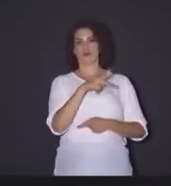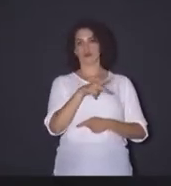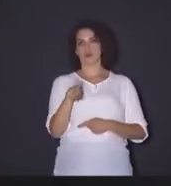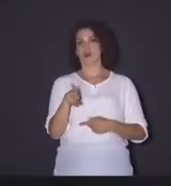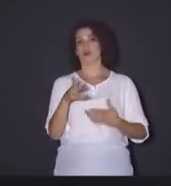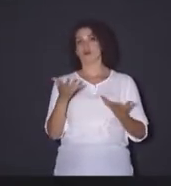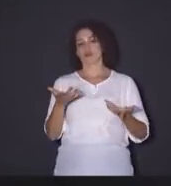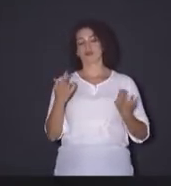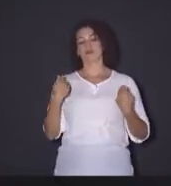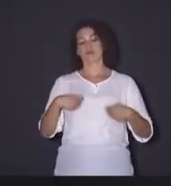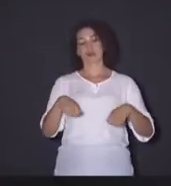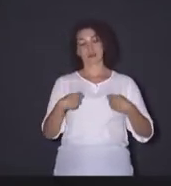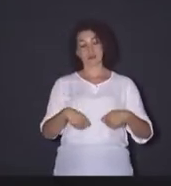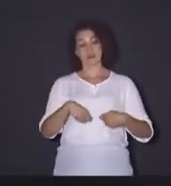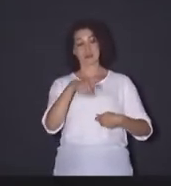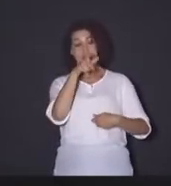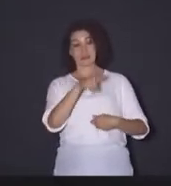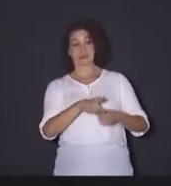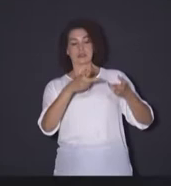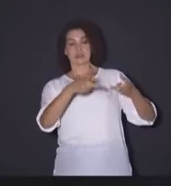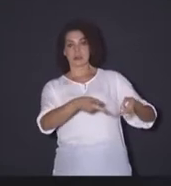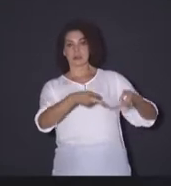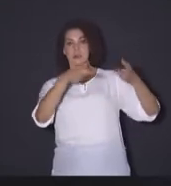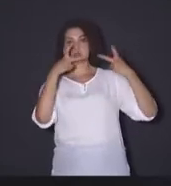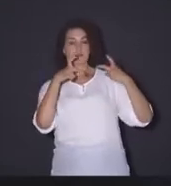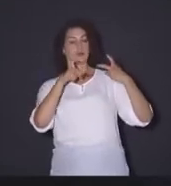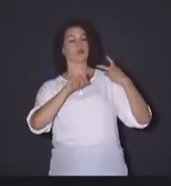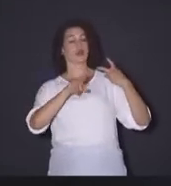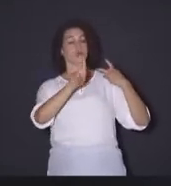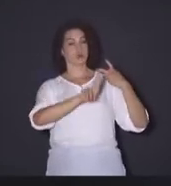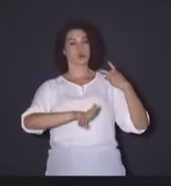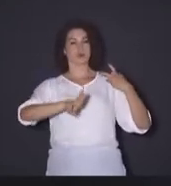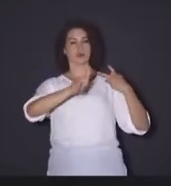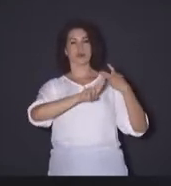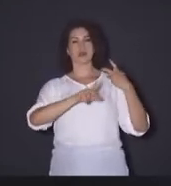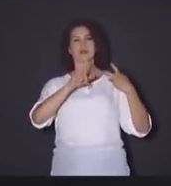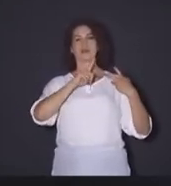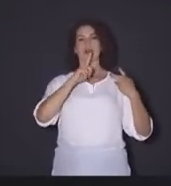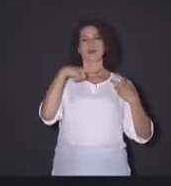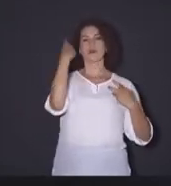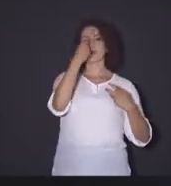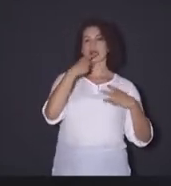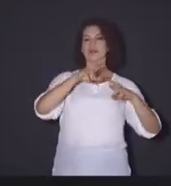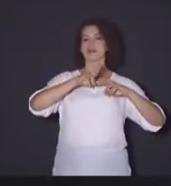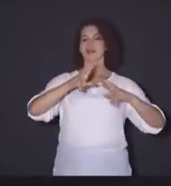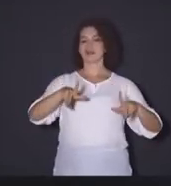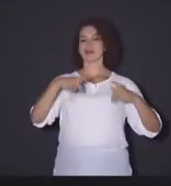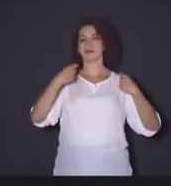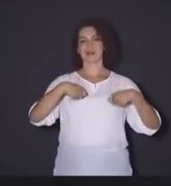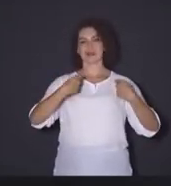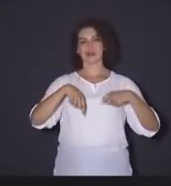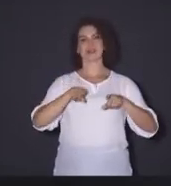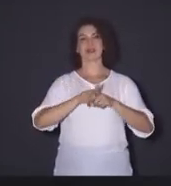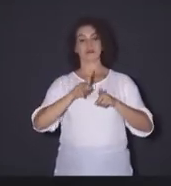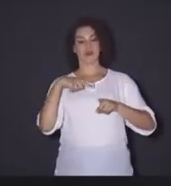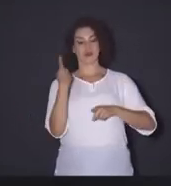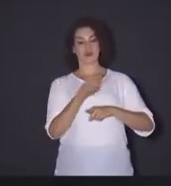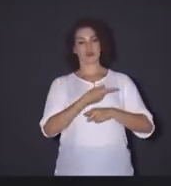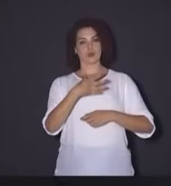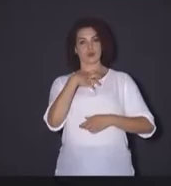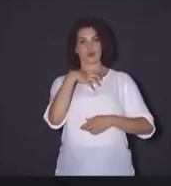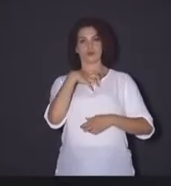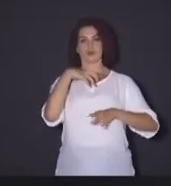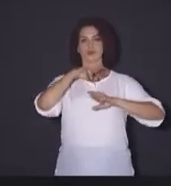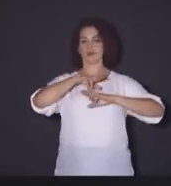maneira vai ter que reconhecer que uma universidade com uma outra cara exige de nós também uma outra postura